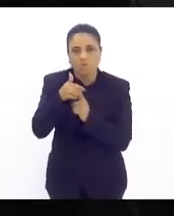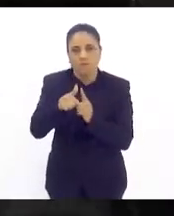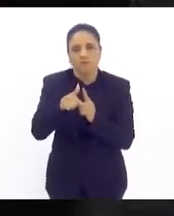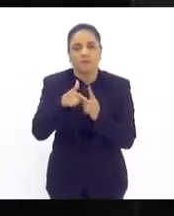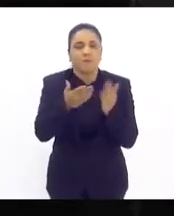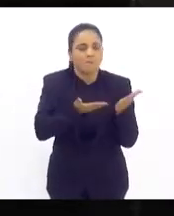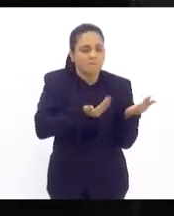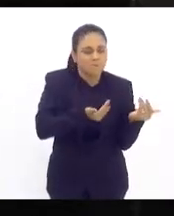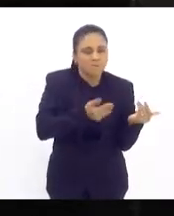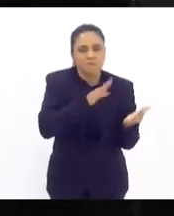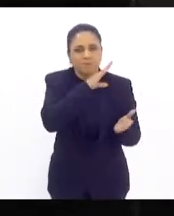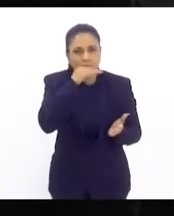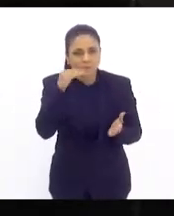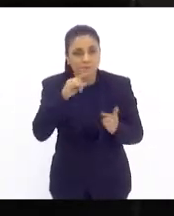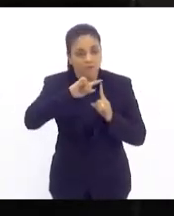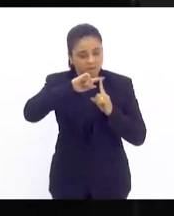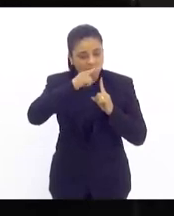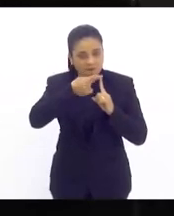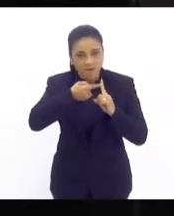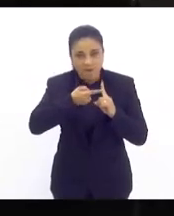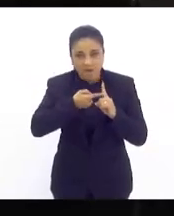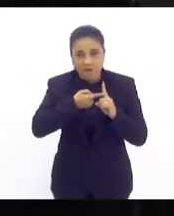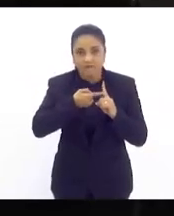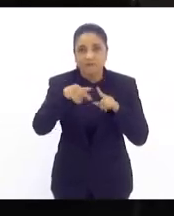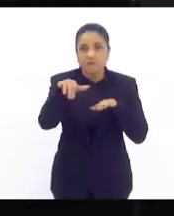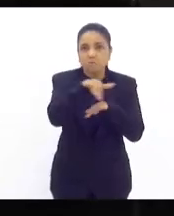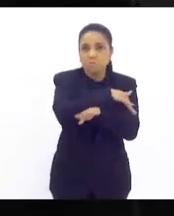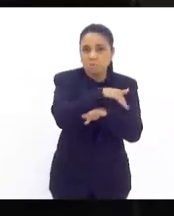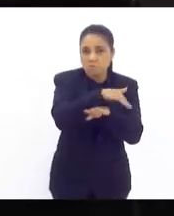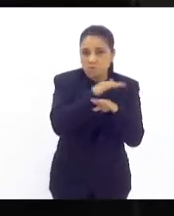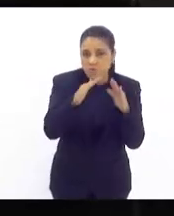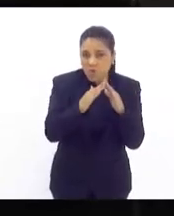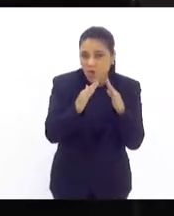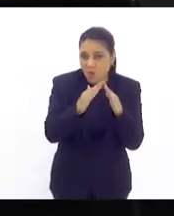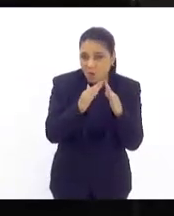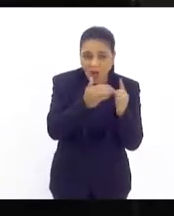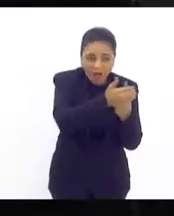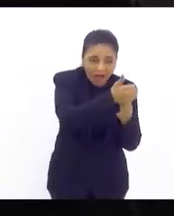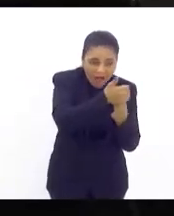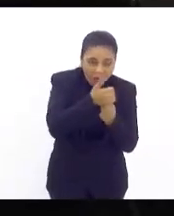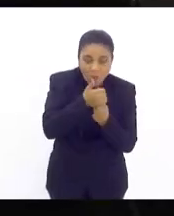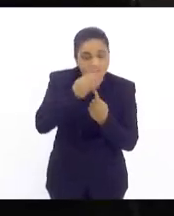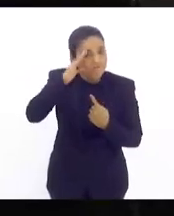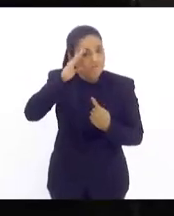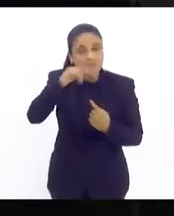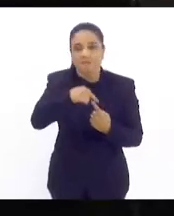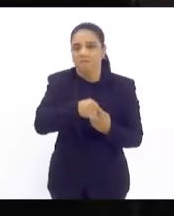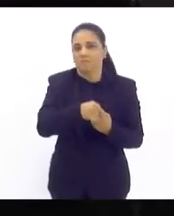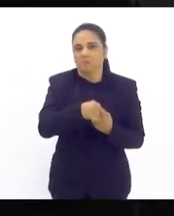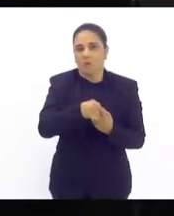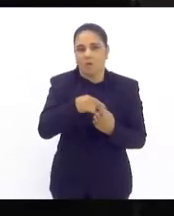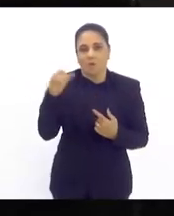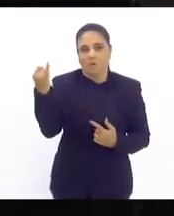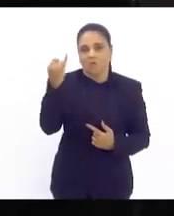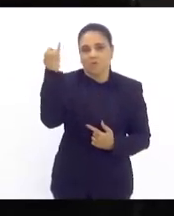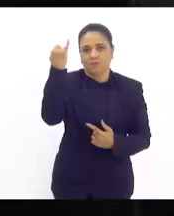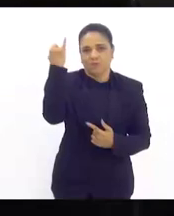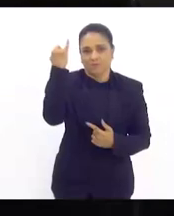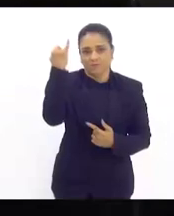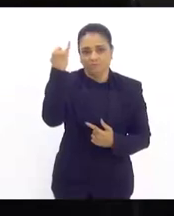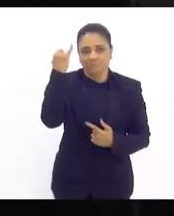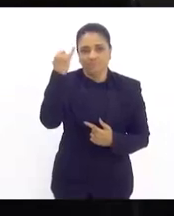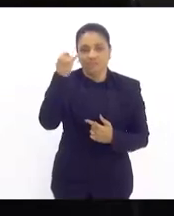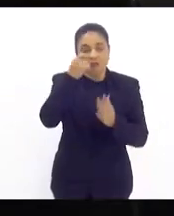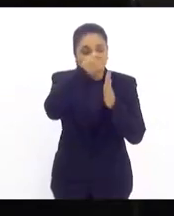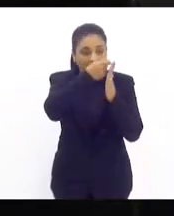adolescentes grávidas em situação de rua é de e fundamental importância de acordo com o